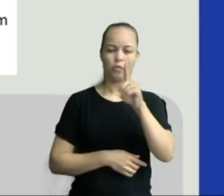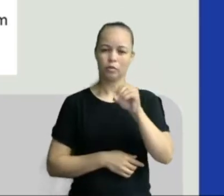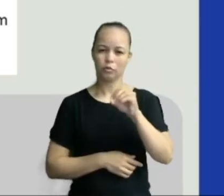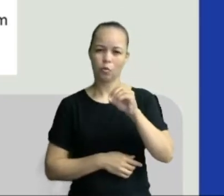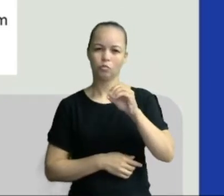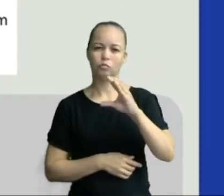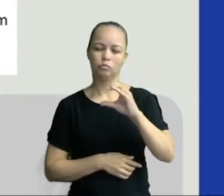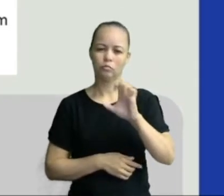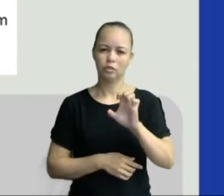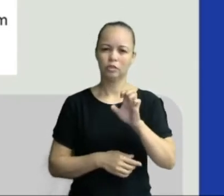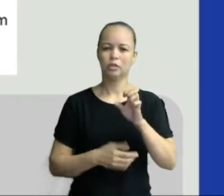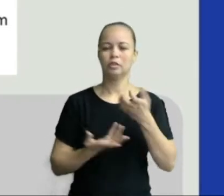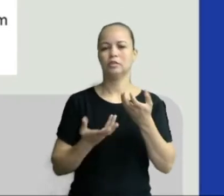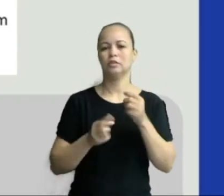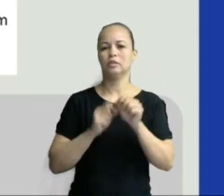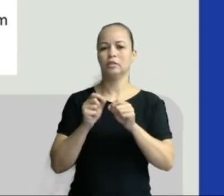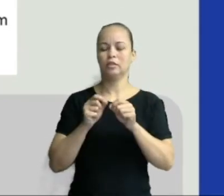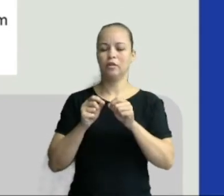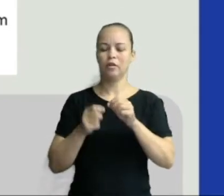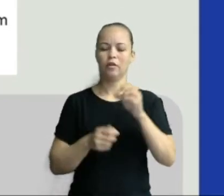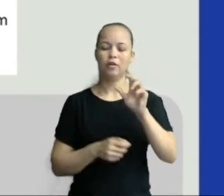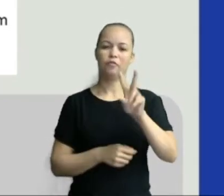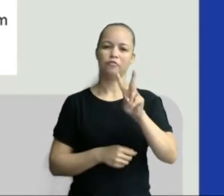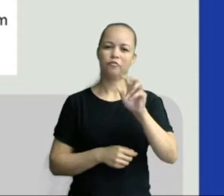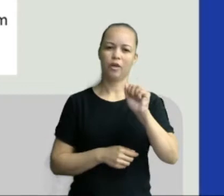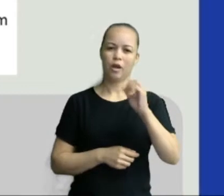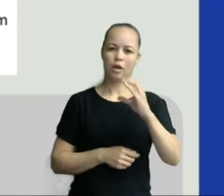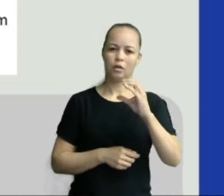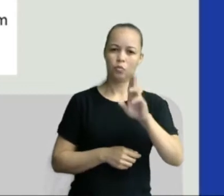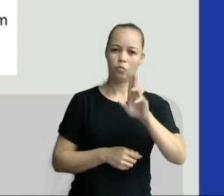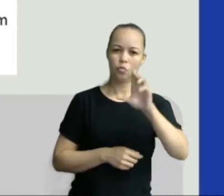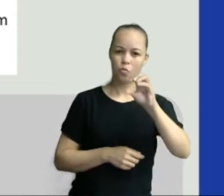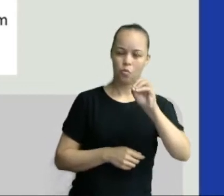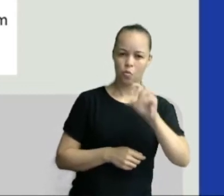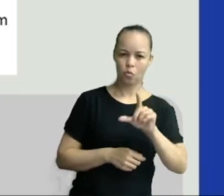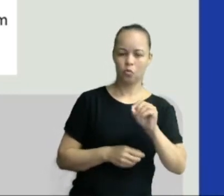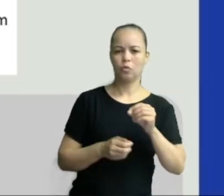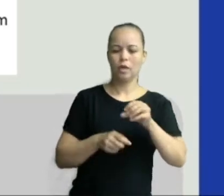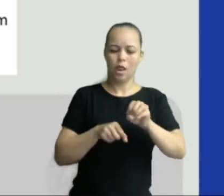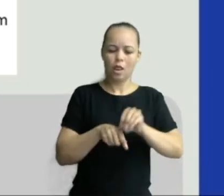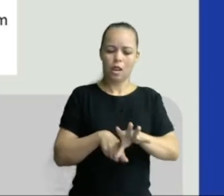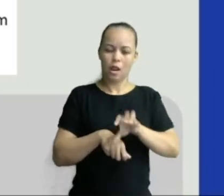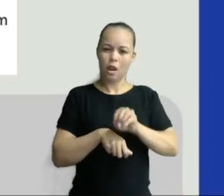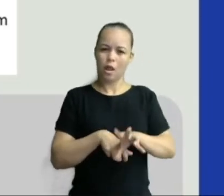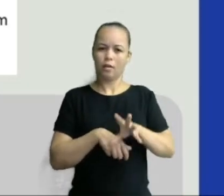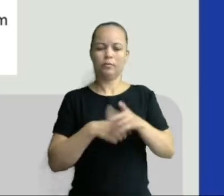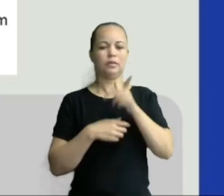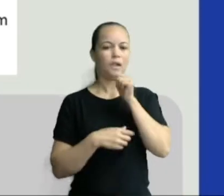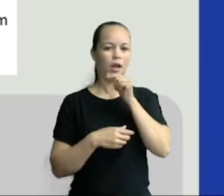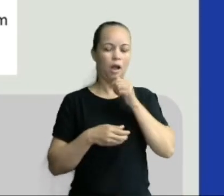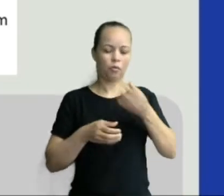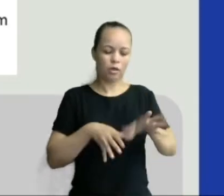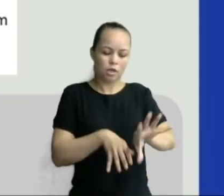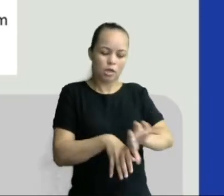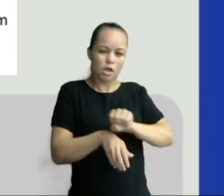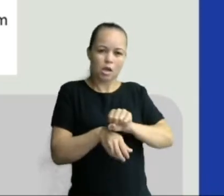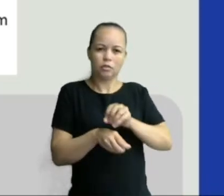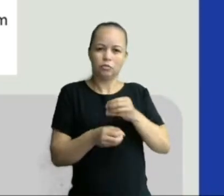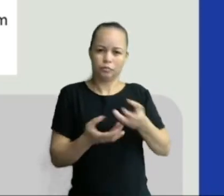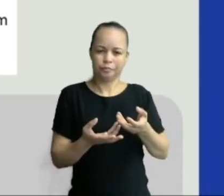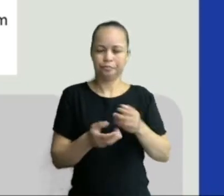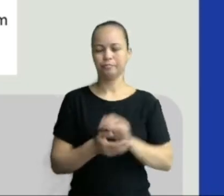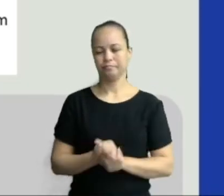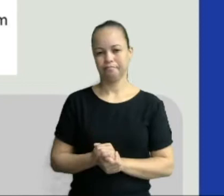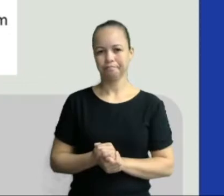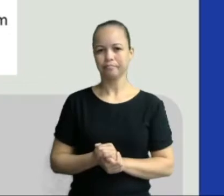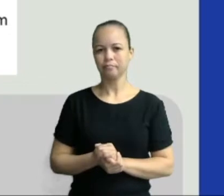de vacúolo contráteis, que eliminam a água que entra no meio hipotônico externo por osmose.